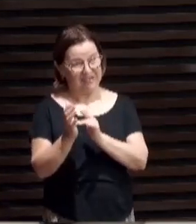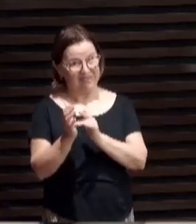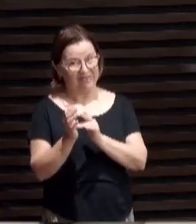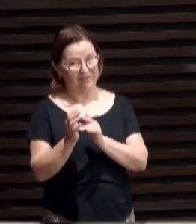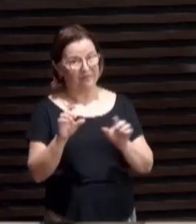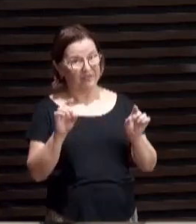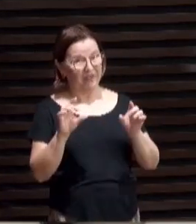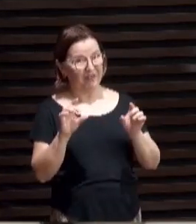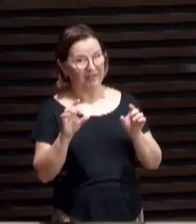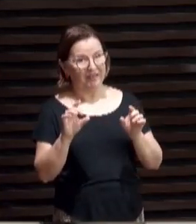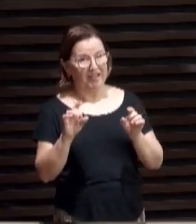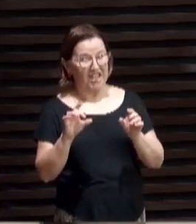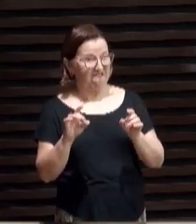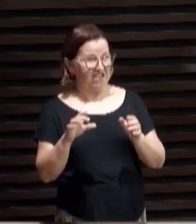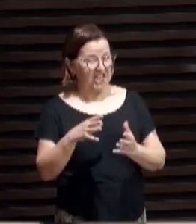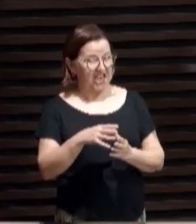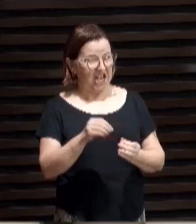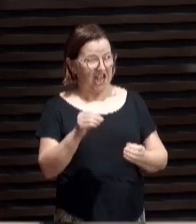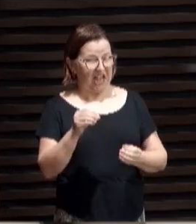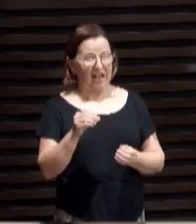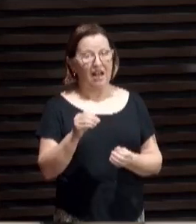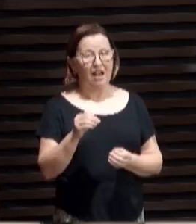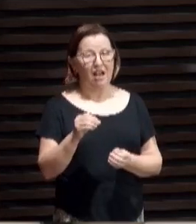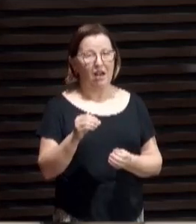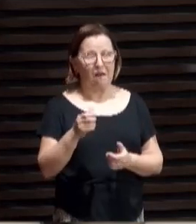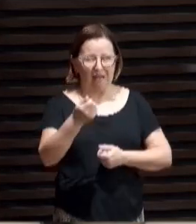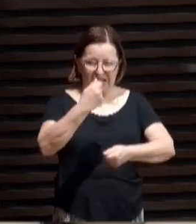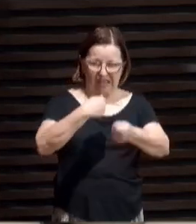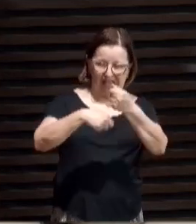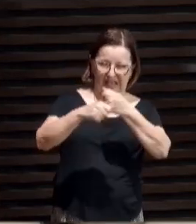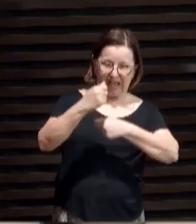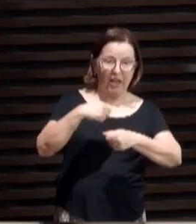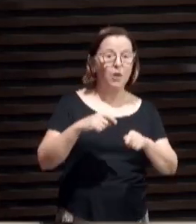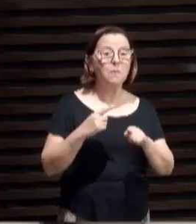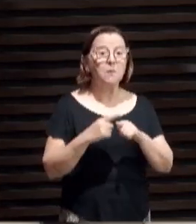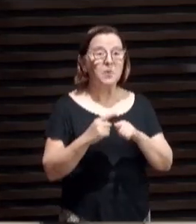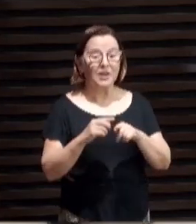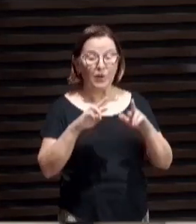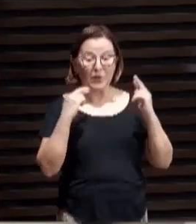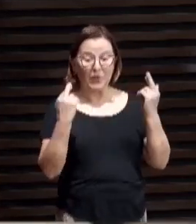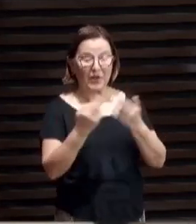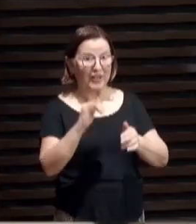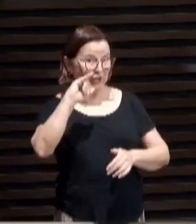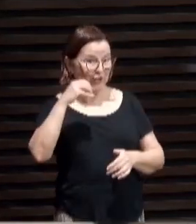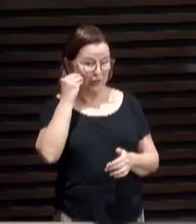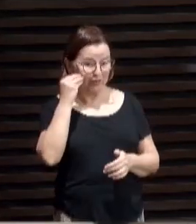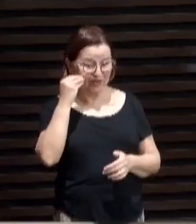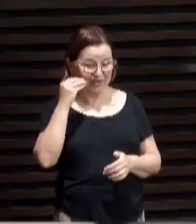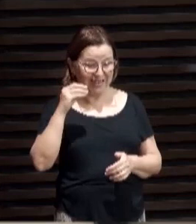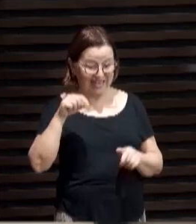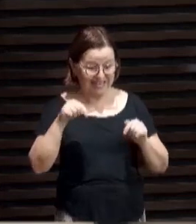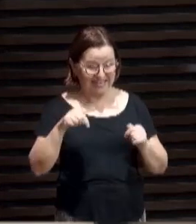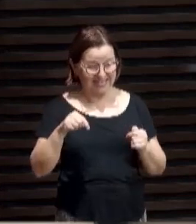a alma para qualquer um, faz negociata, porque o reino dele é desse mundo. E quando